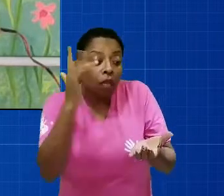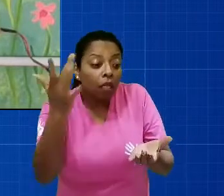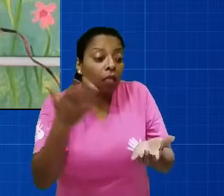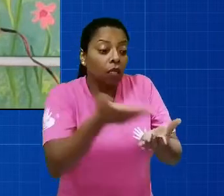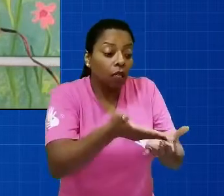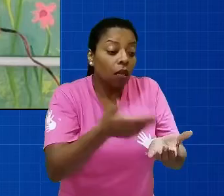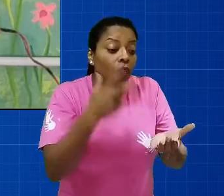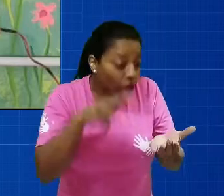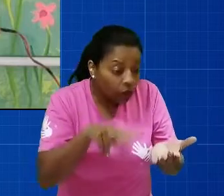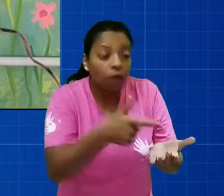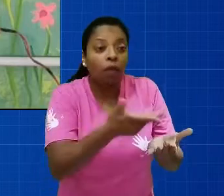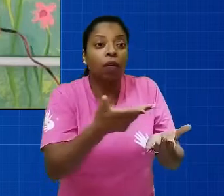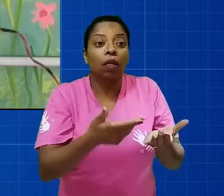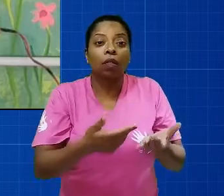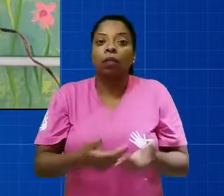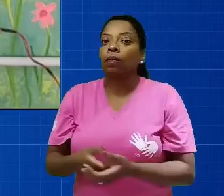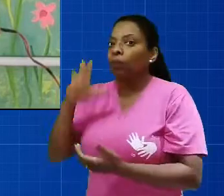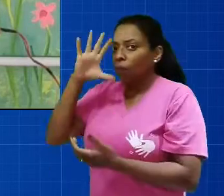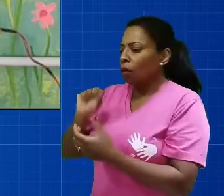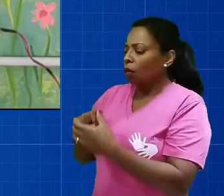pegou a maçã,